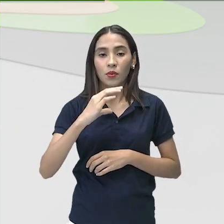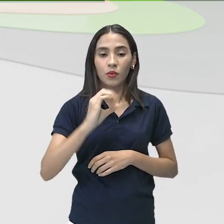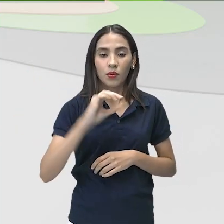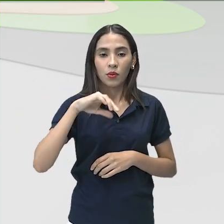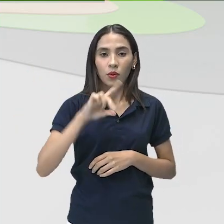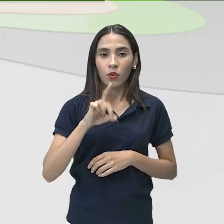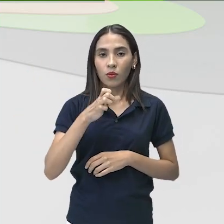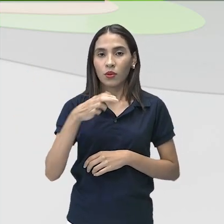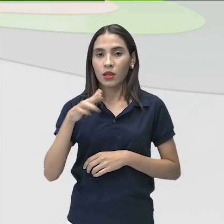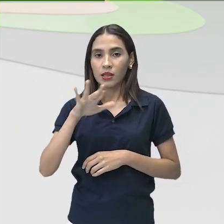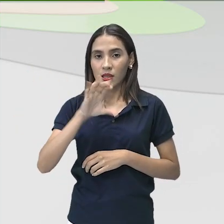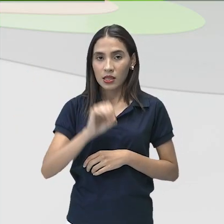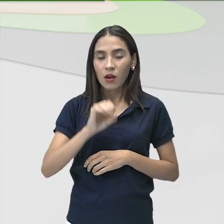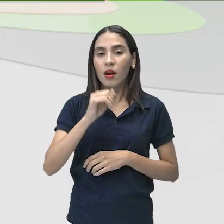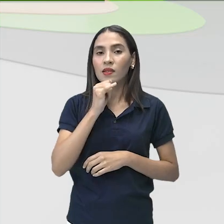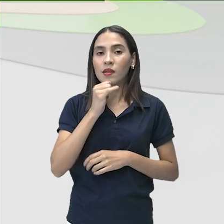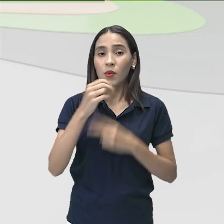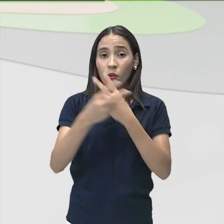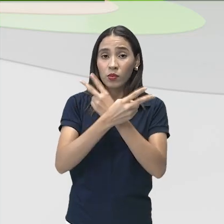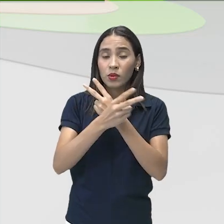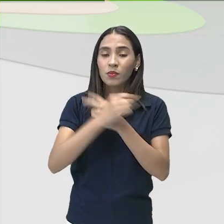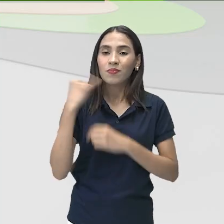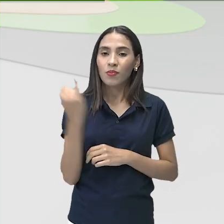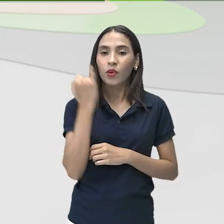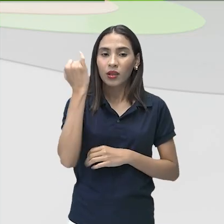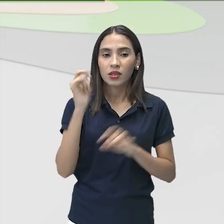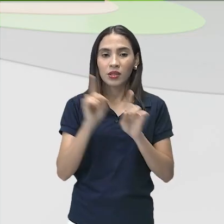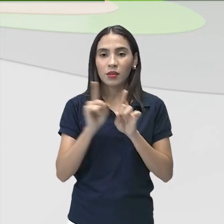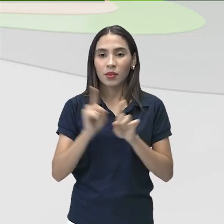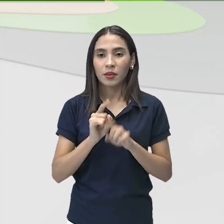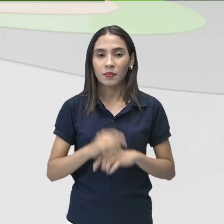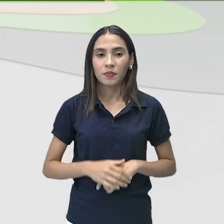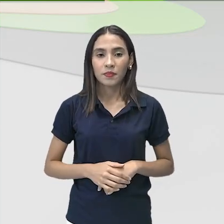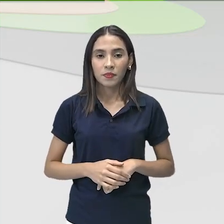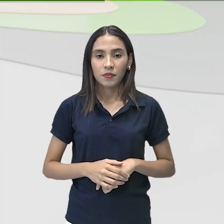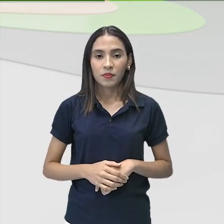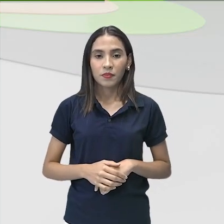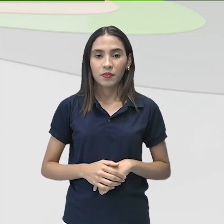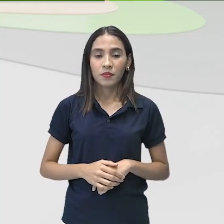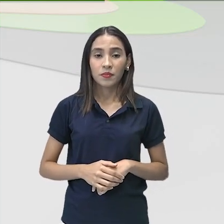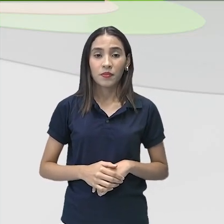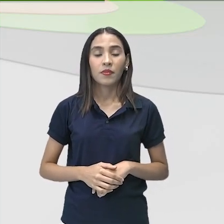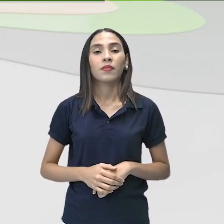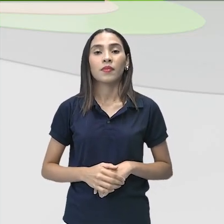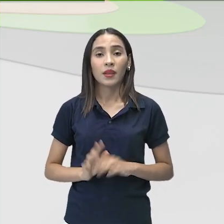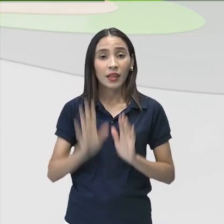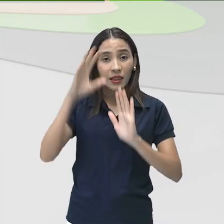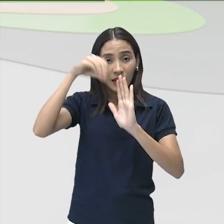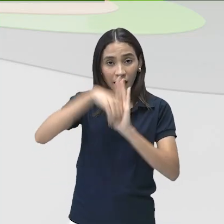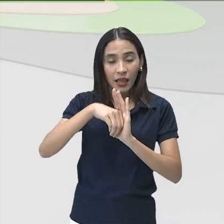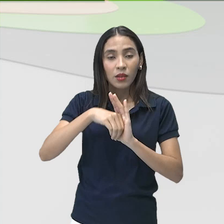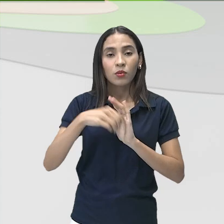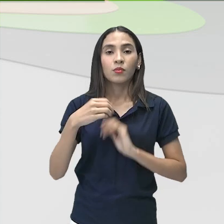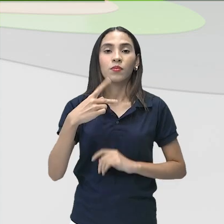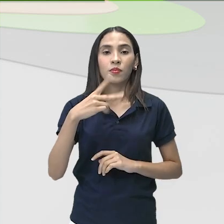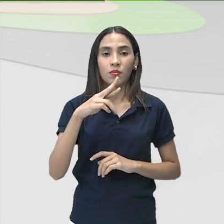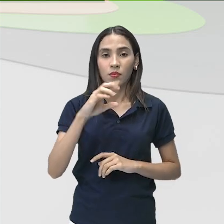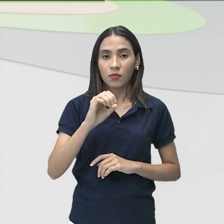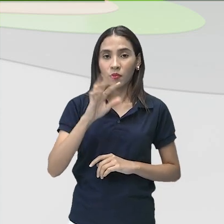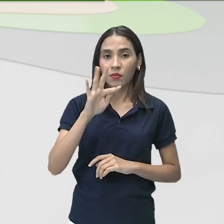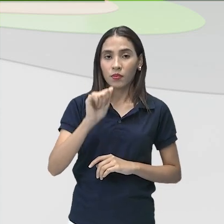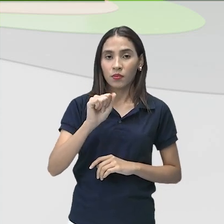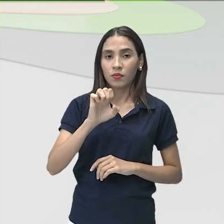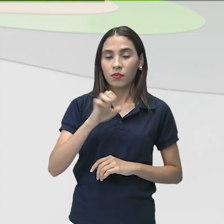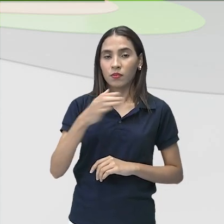dos cromossomos o fato primordial desta subfase. Vamos à próxima. Ainda dentro da prófase 1, nós temos o